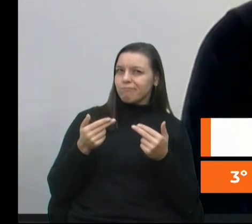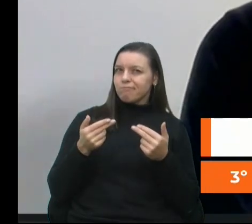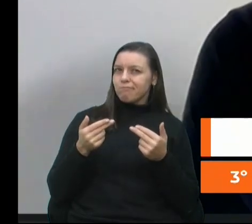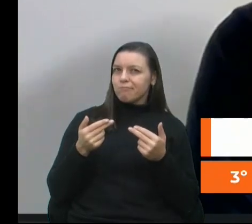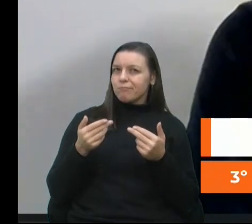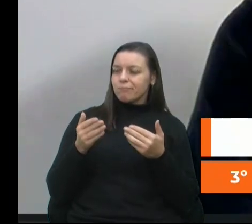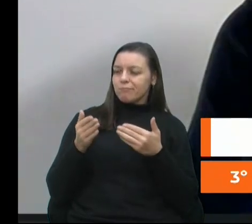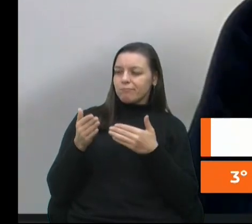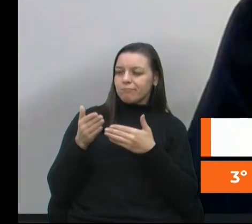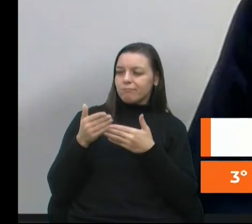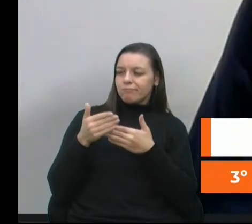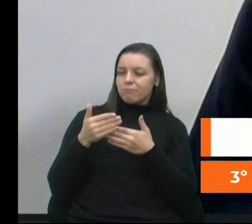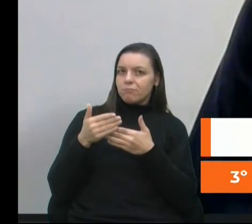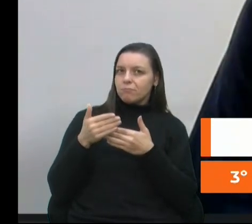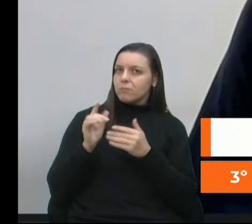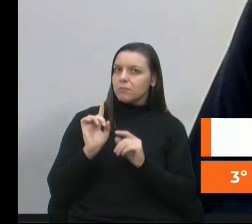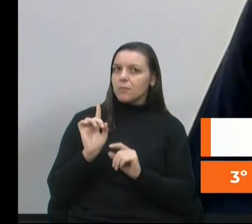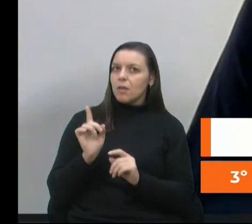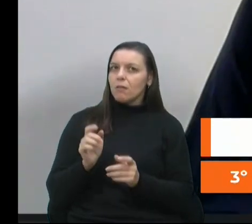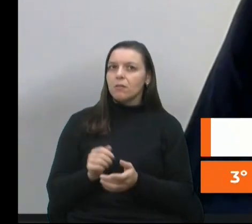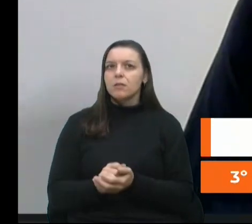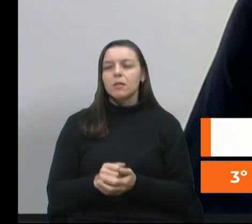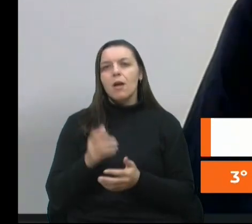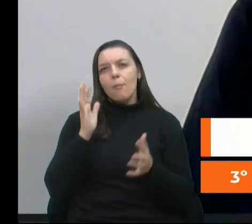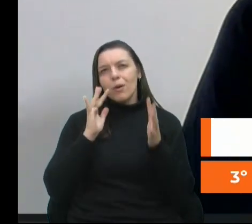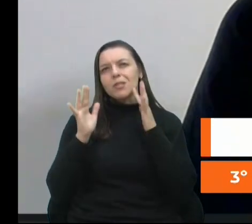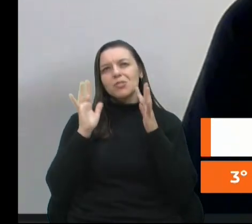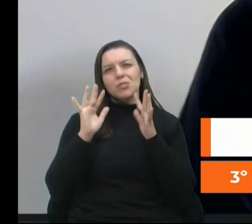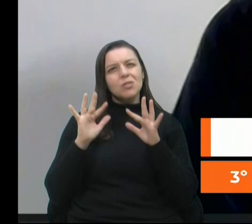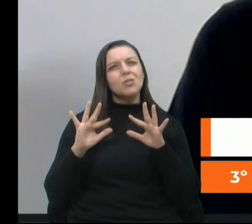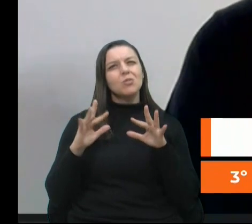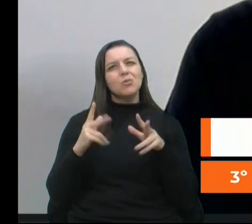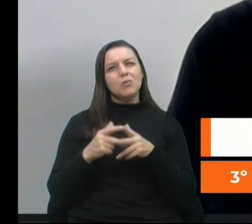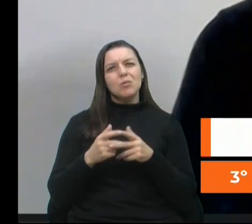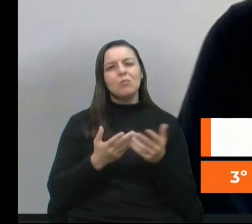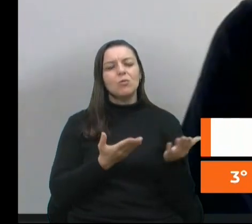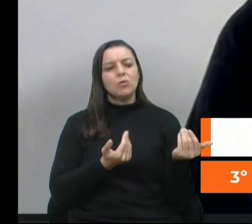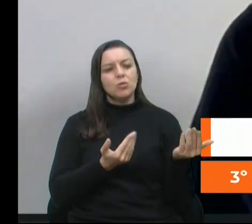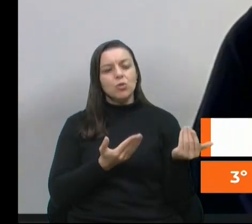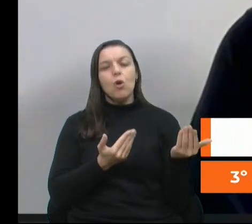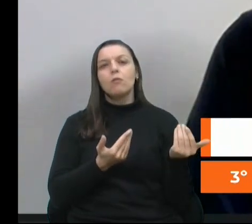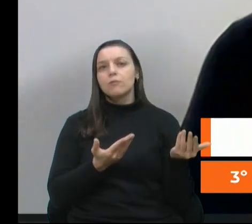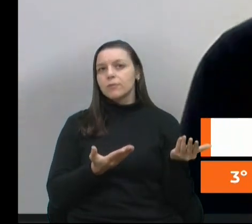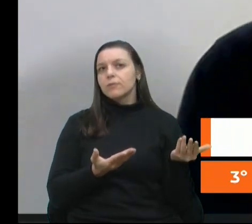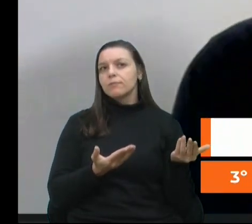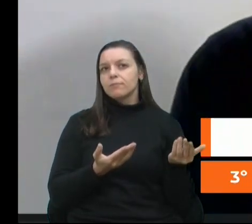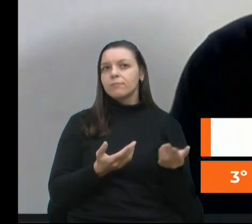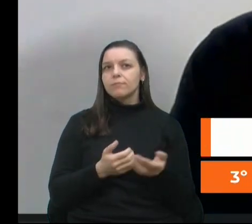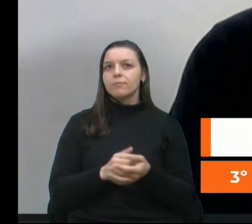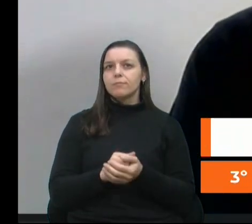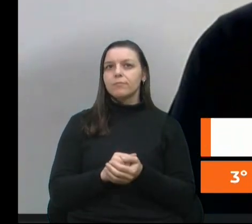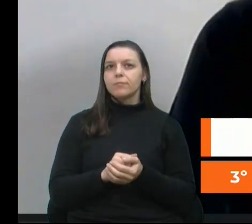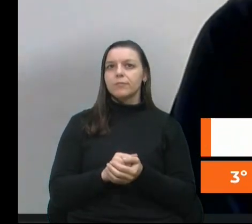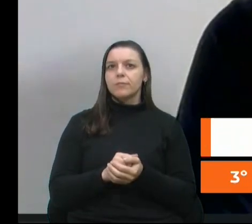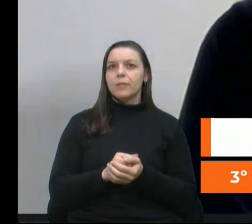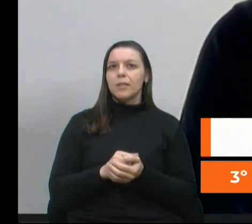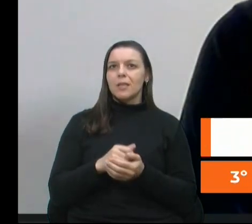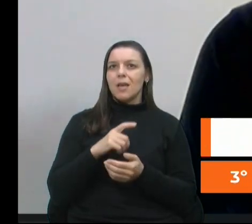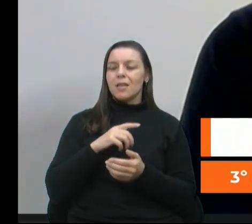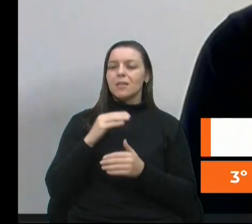se achando, e imagina isso tudo para um adolescente ou para um adolescente que ainda